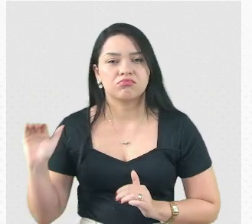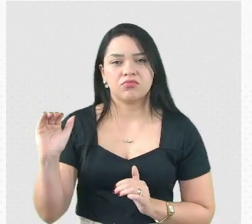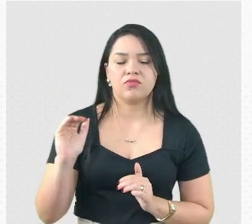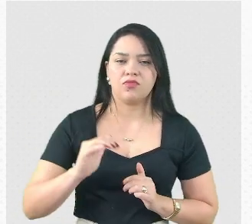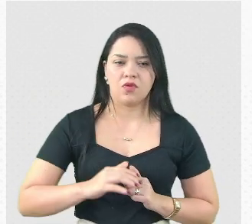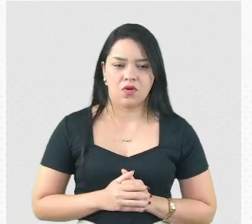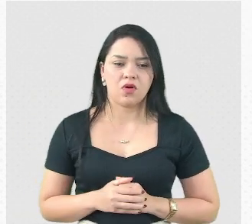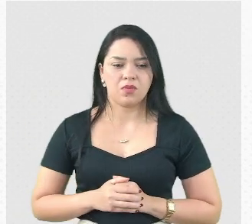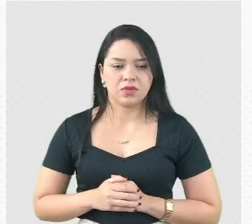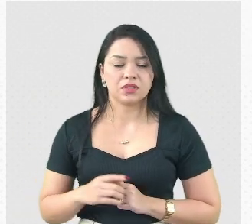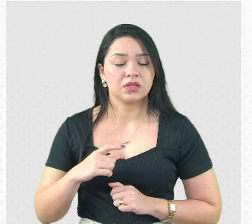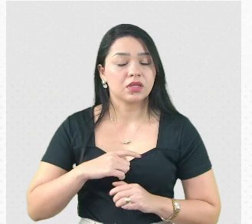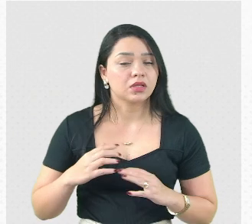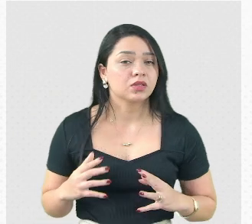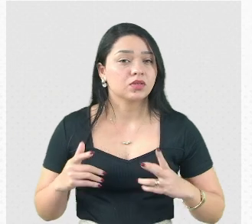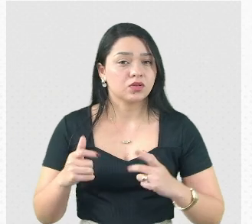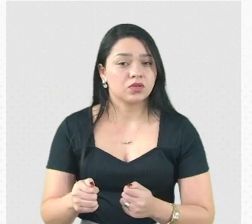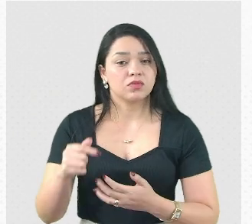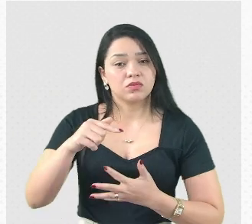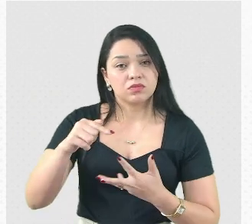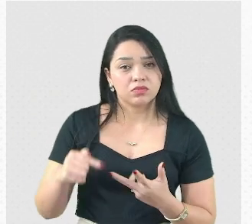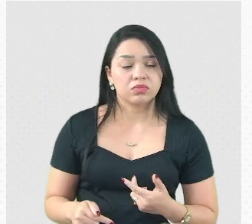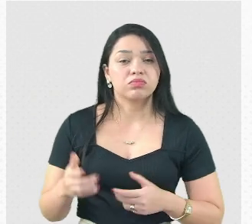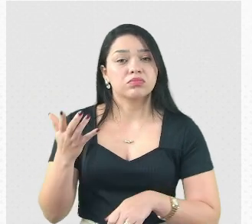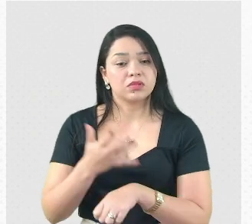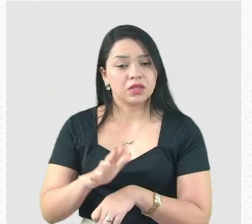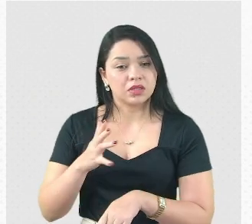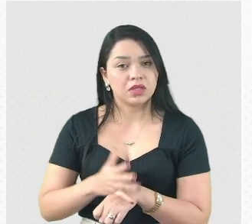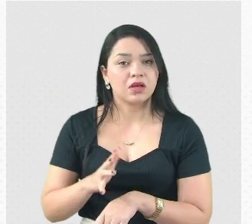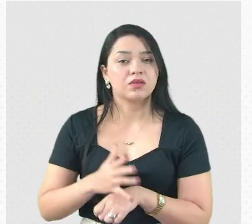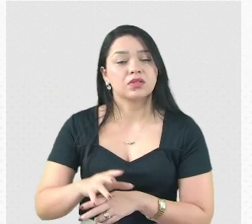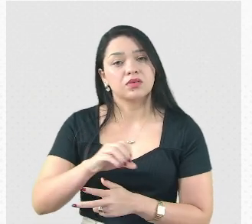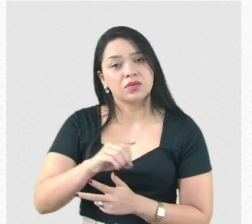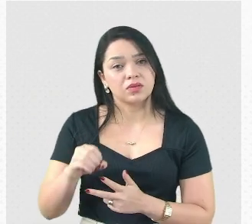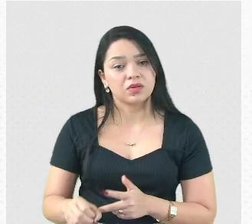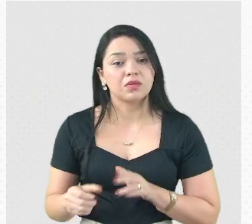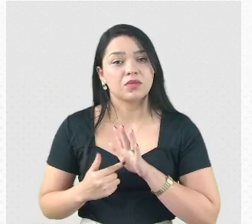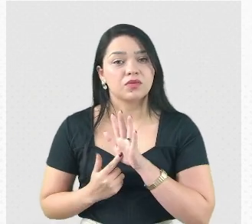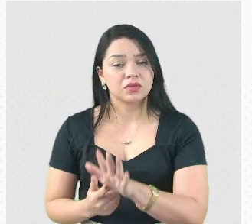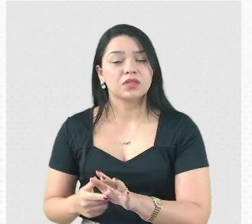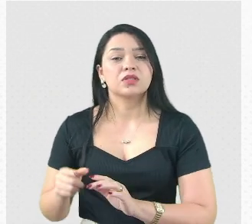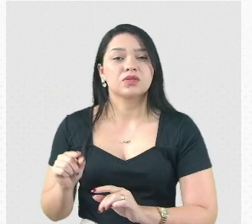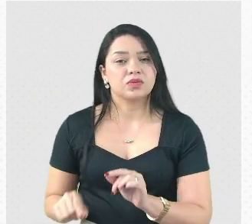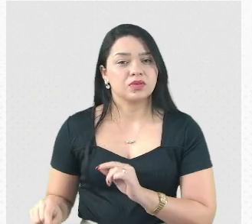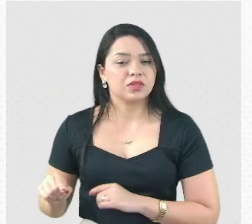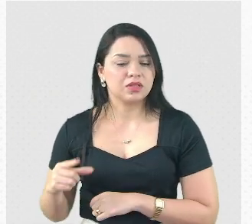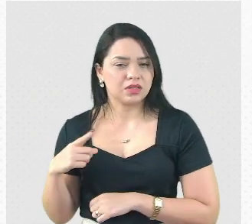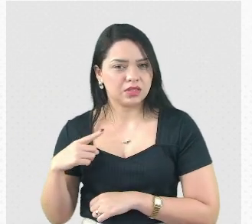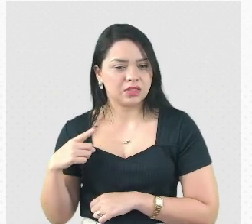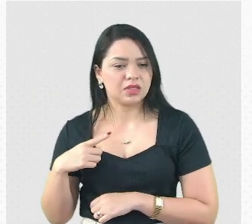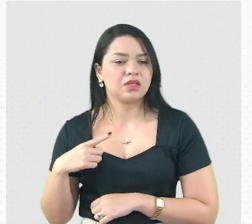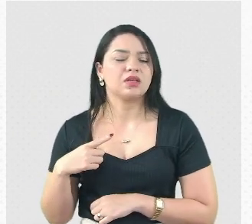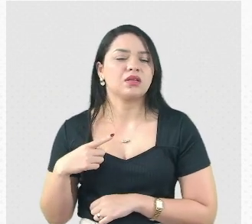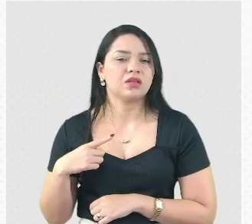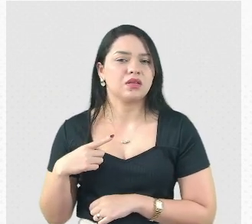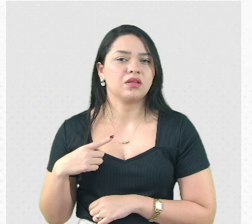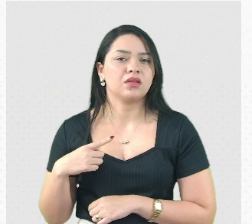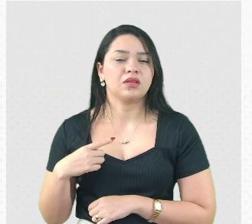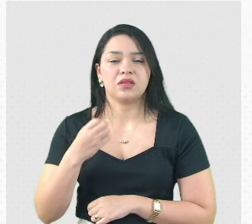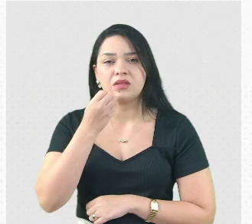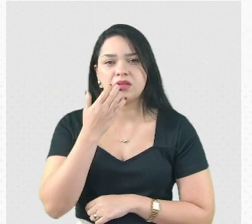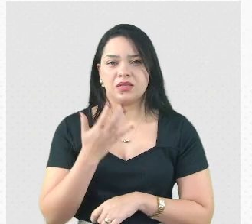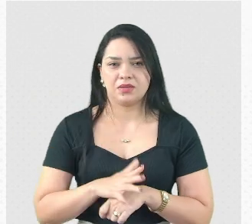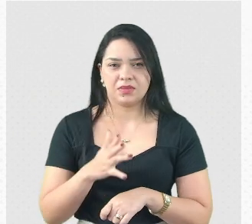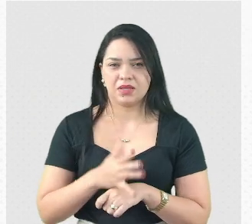performance. Ela tem todos esses atributos físicos treináveis que eu elenquei para vocês ainda há pouco, de uma forma muito bem